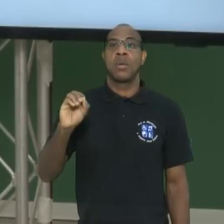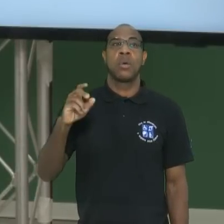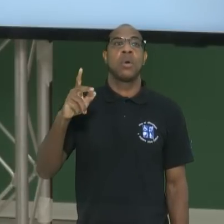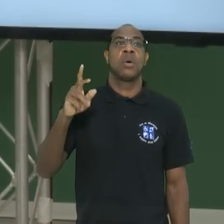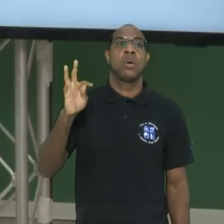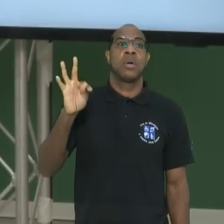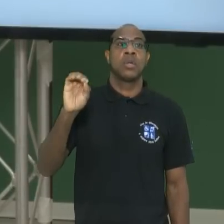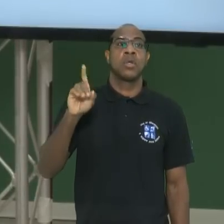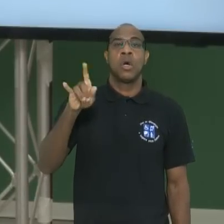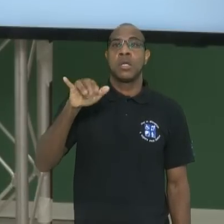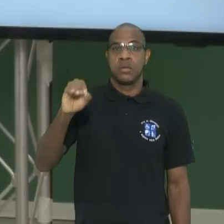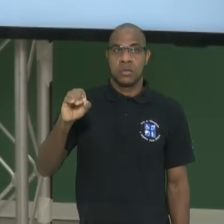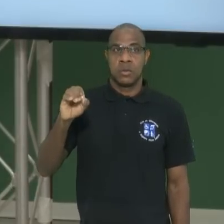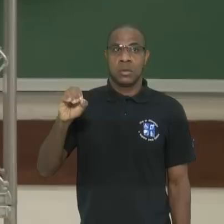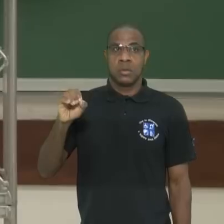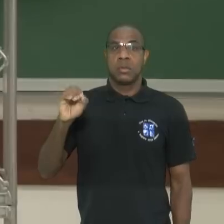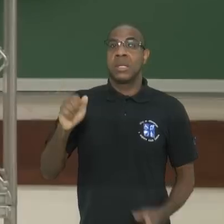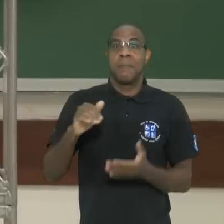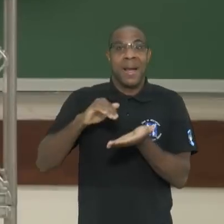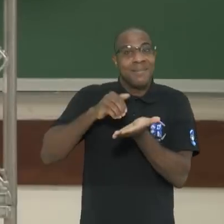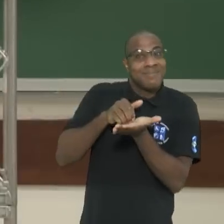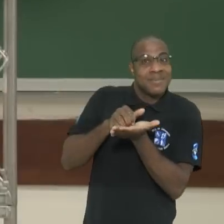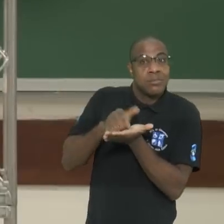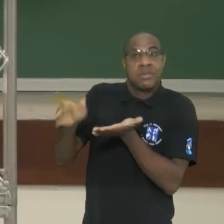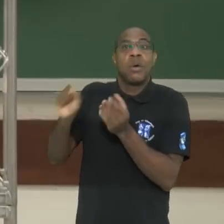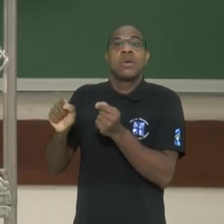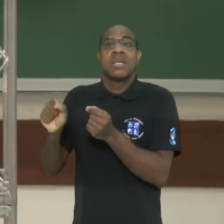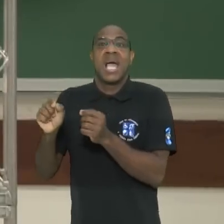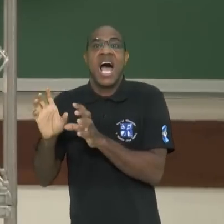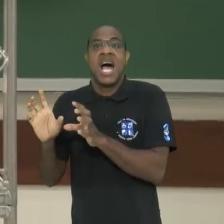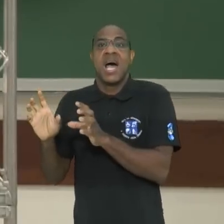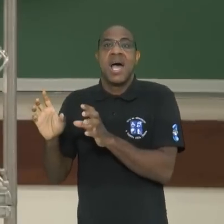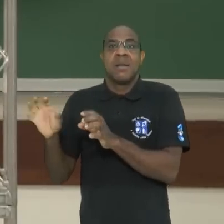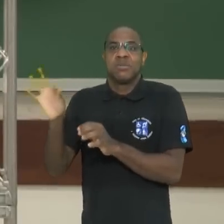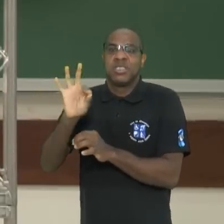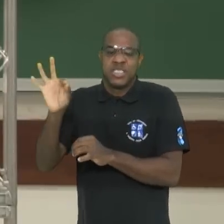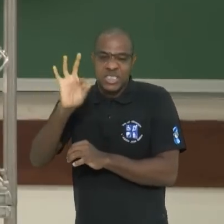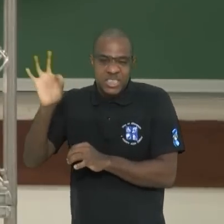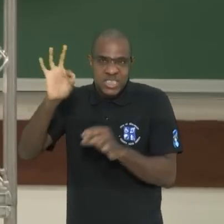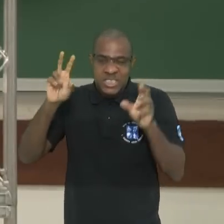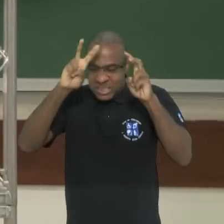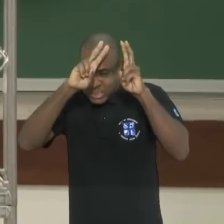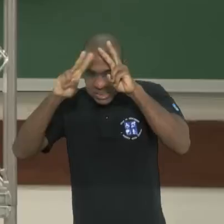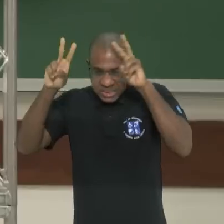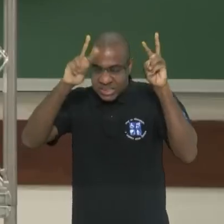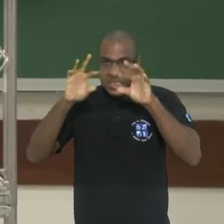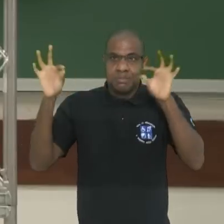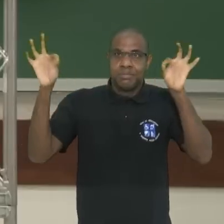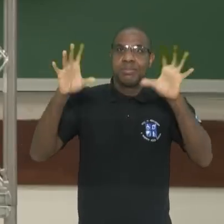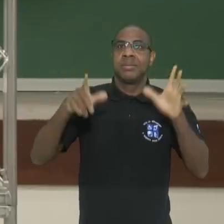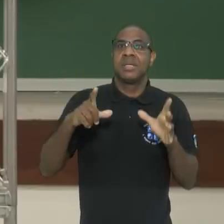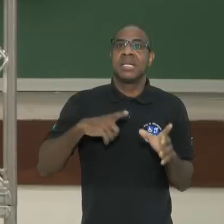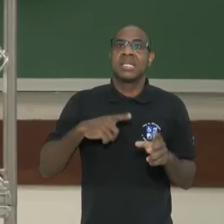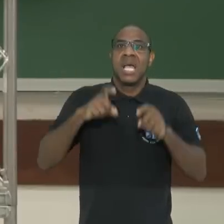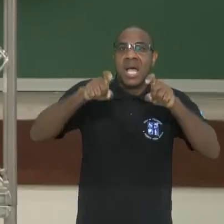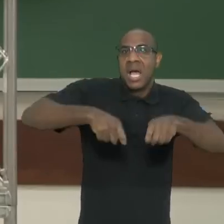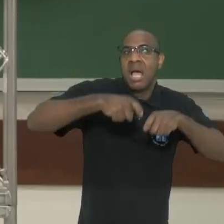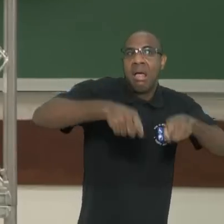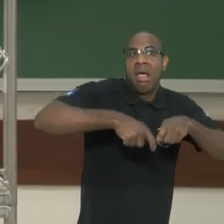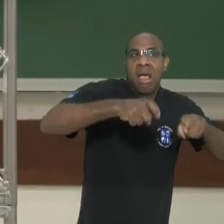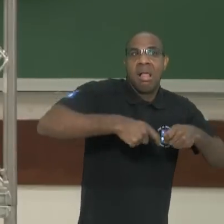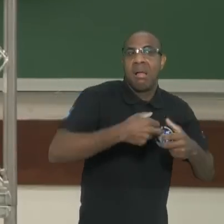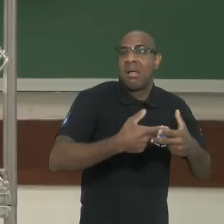agrícolas. E esse agrotóxico acaba se acumulando, acaba sendo carregado com a água das chuvas, com a água da